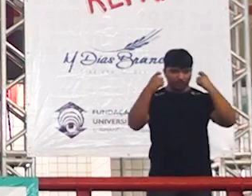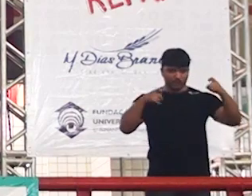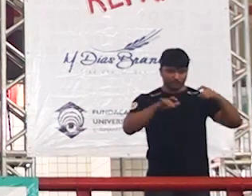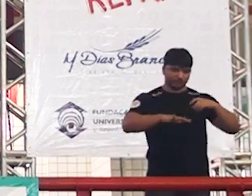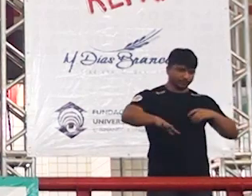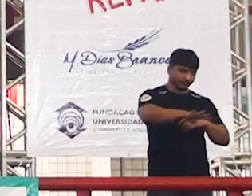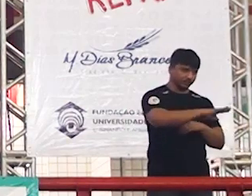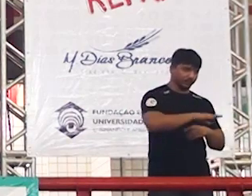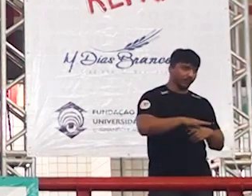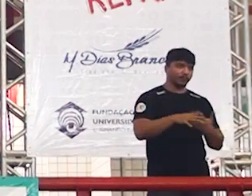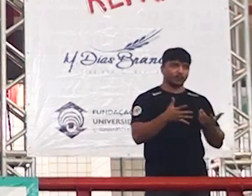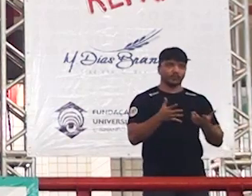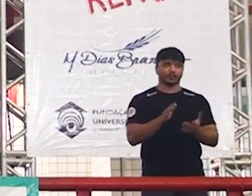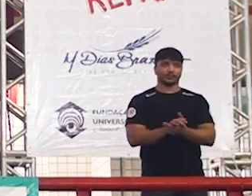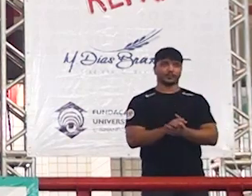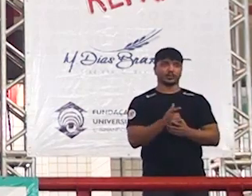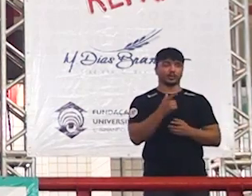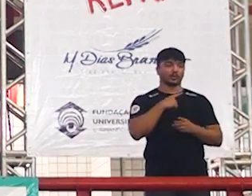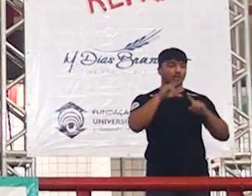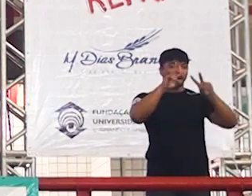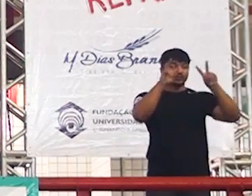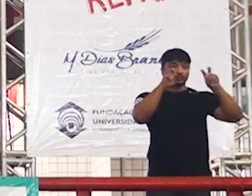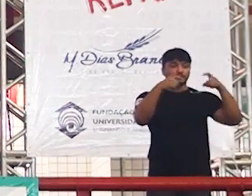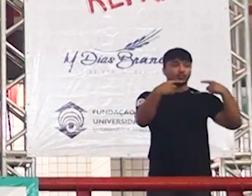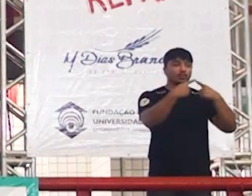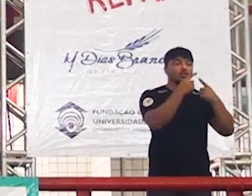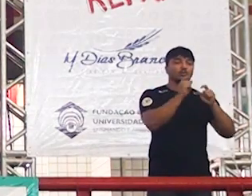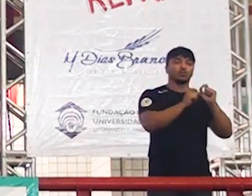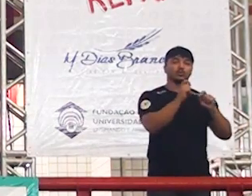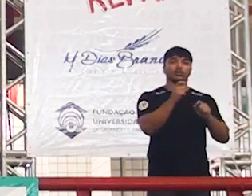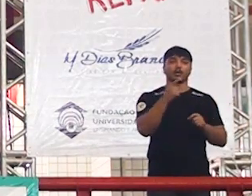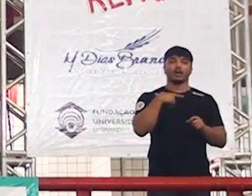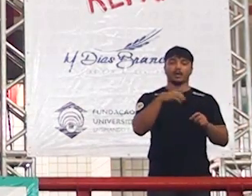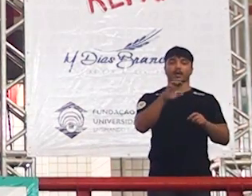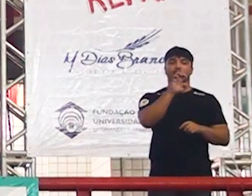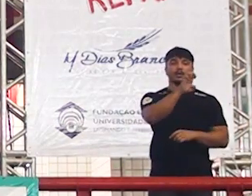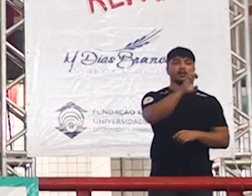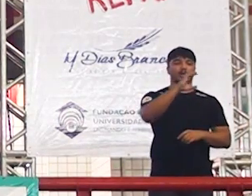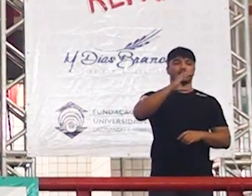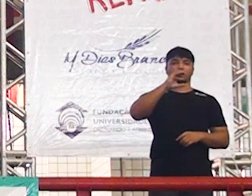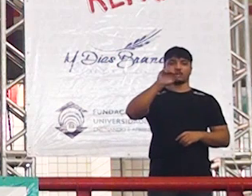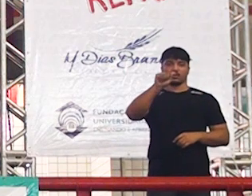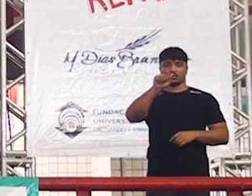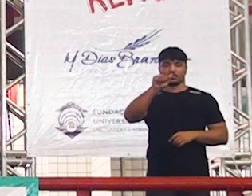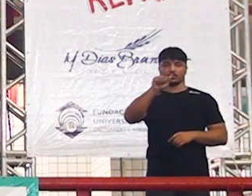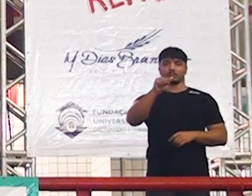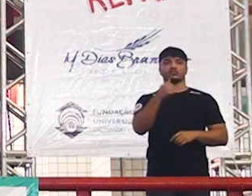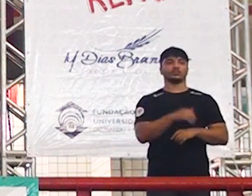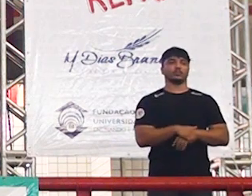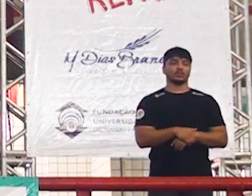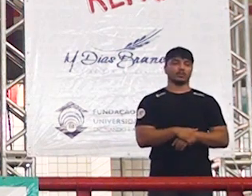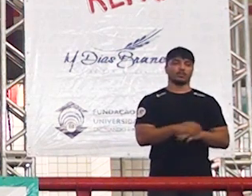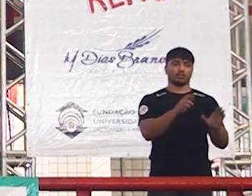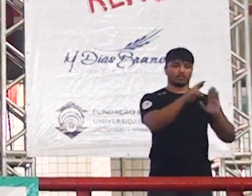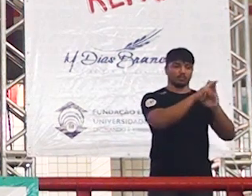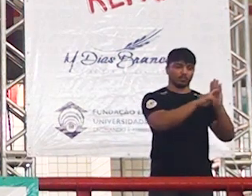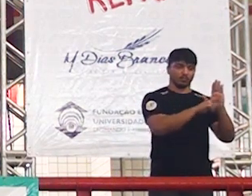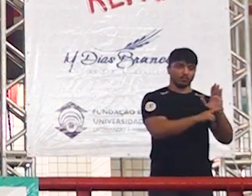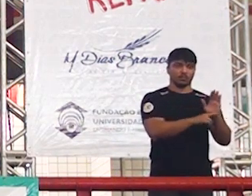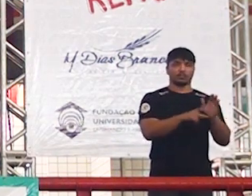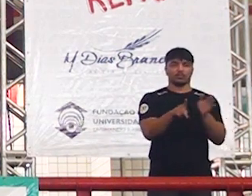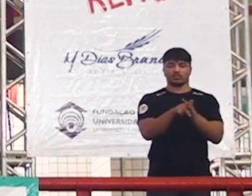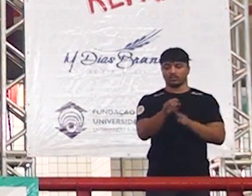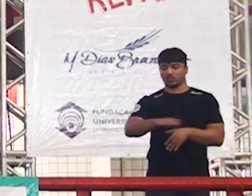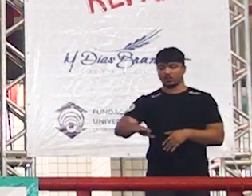adolescente, puxe um repertório que é o Estatuto da Criança e do Adolescente,